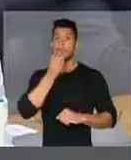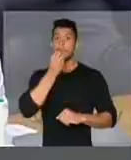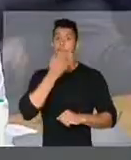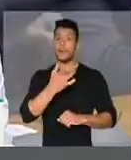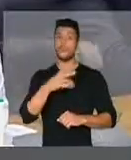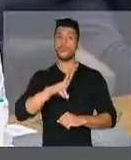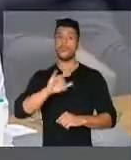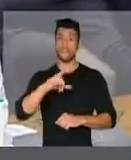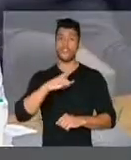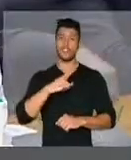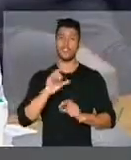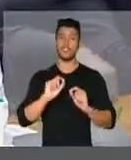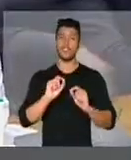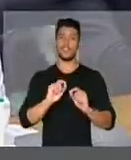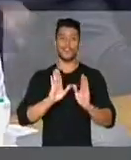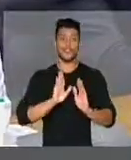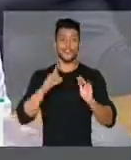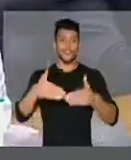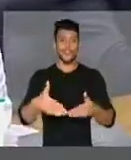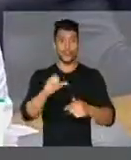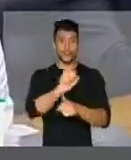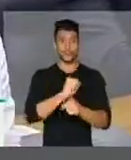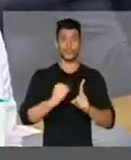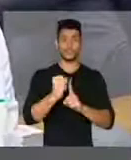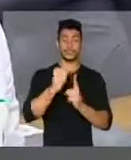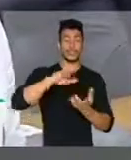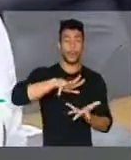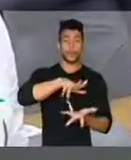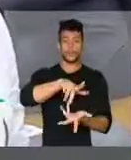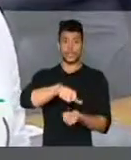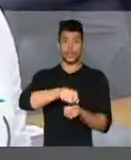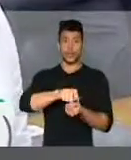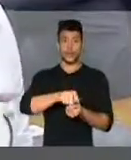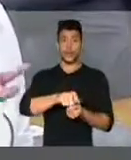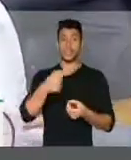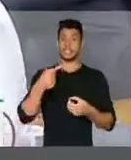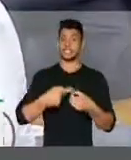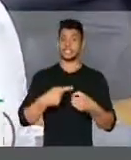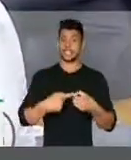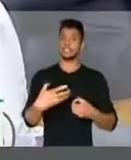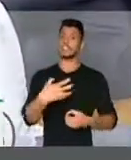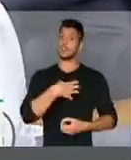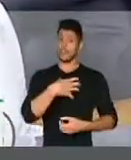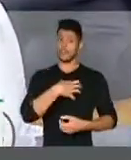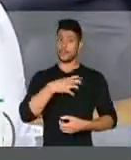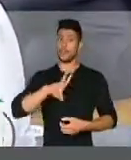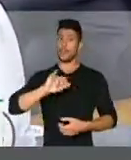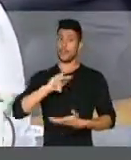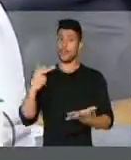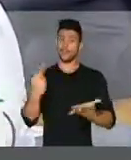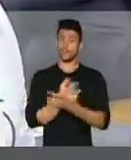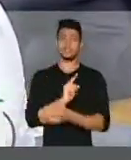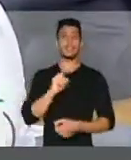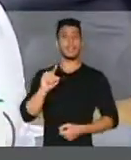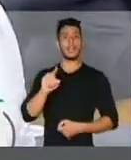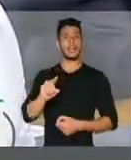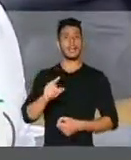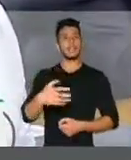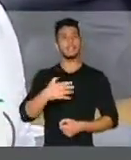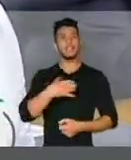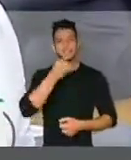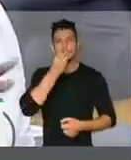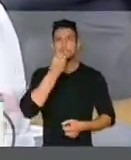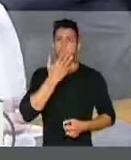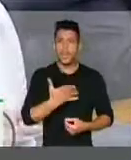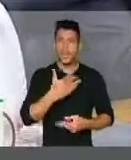Fórum Social Mundial na cidade do Salvador. Se sente honrada e recebe de braços